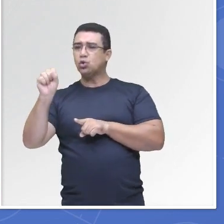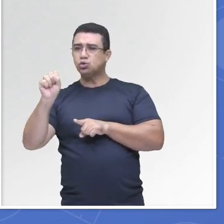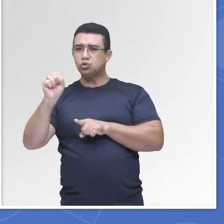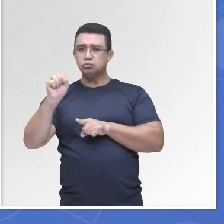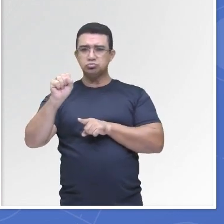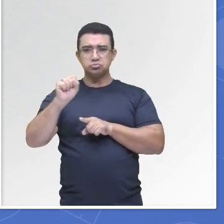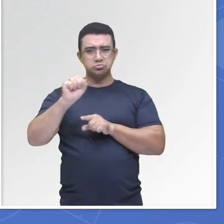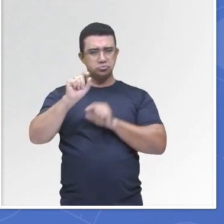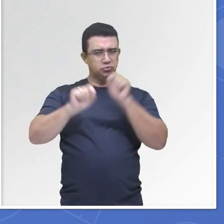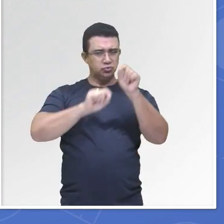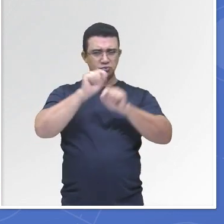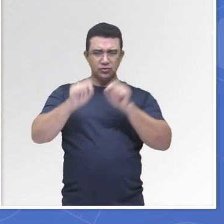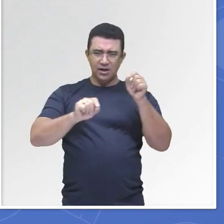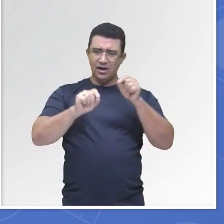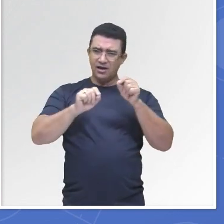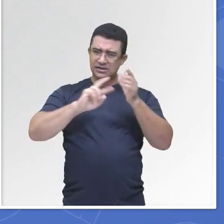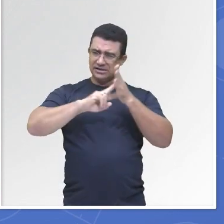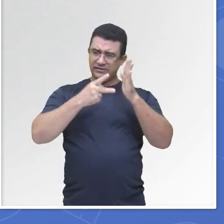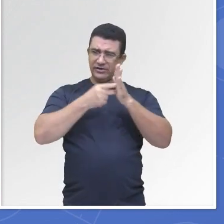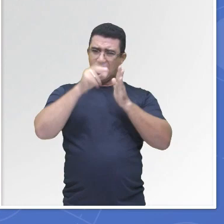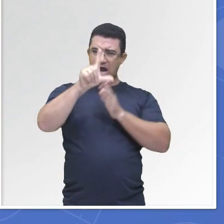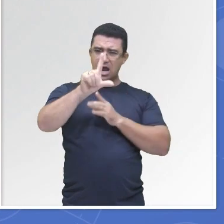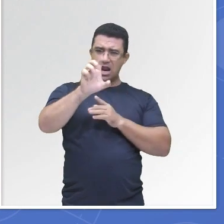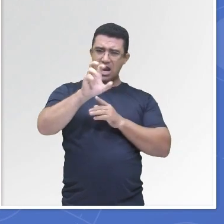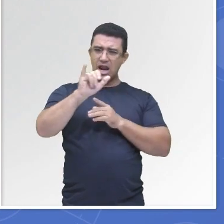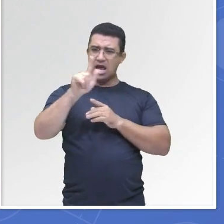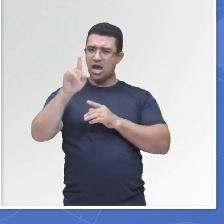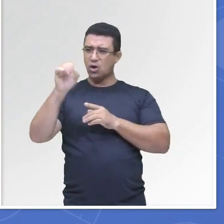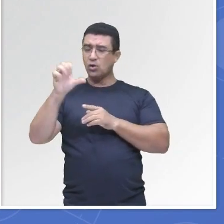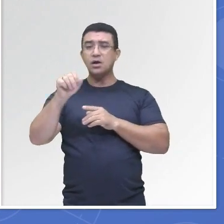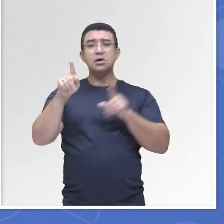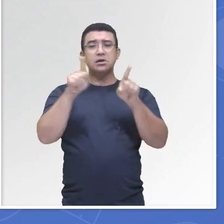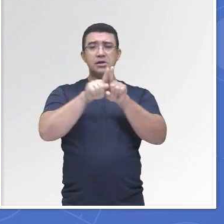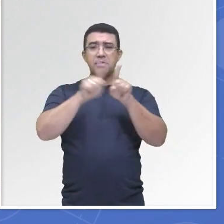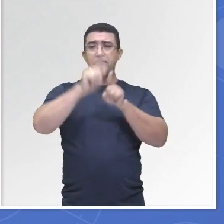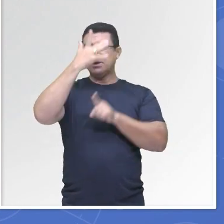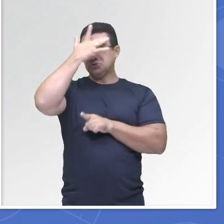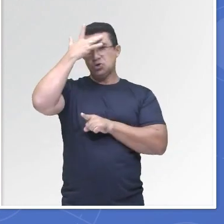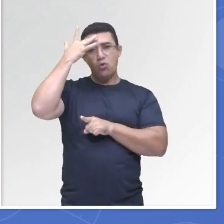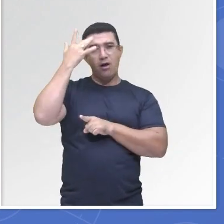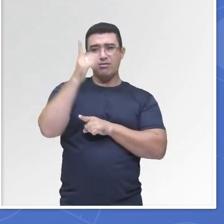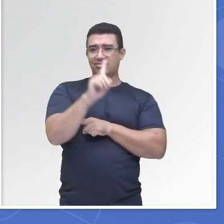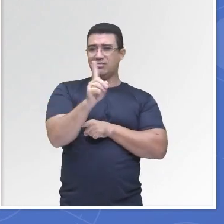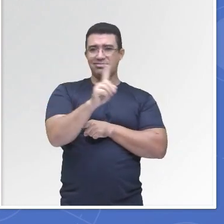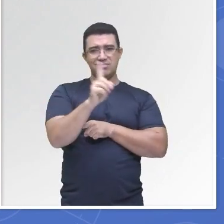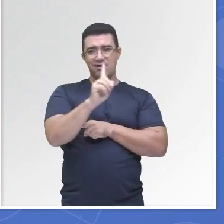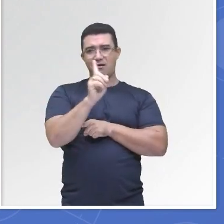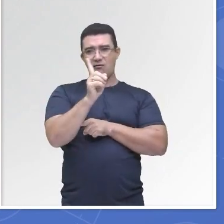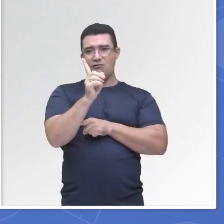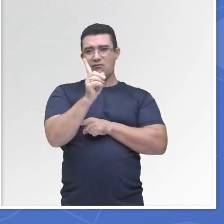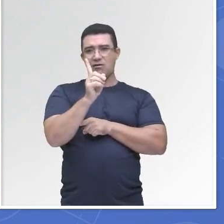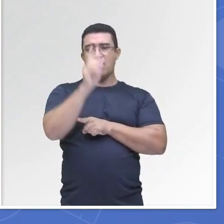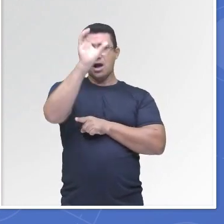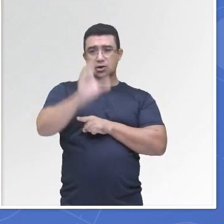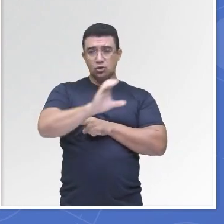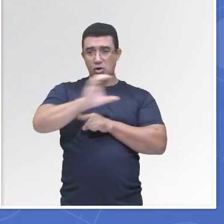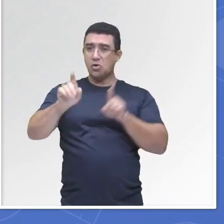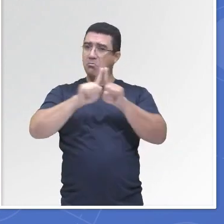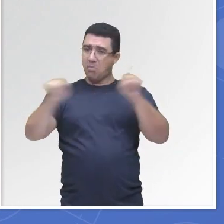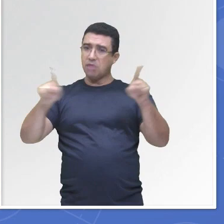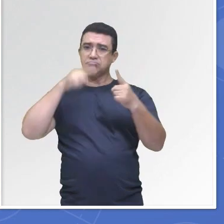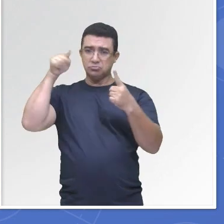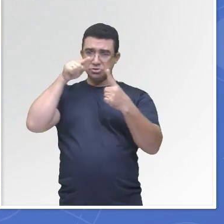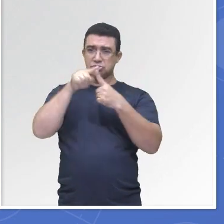que não pertenciam à Igreja Católica, mas que também tinham a intenção de explorar essa região